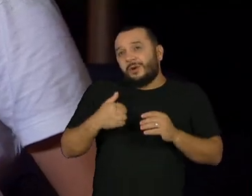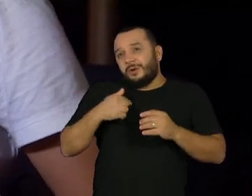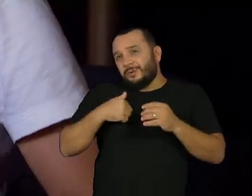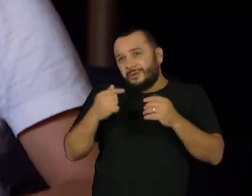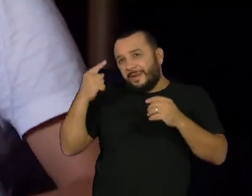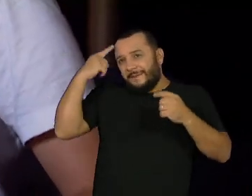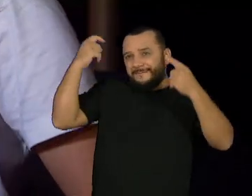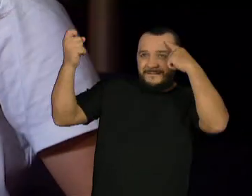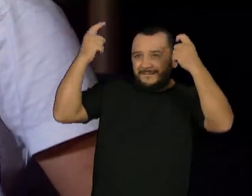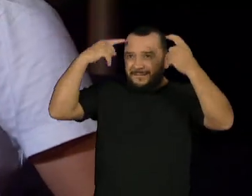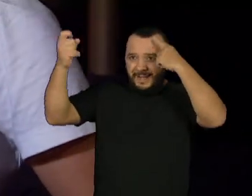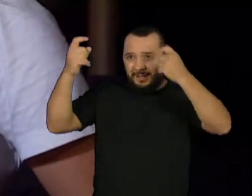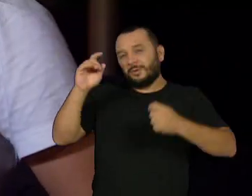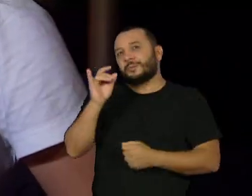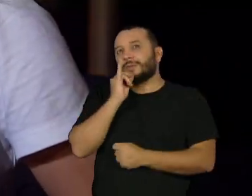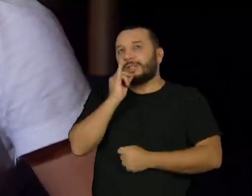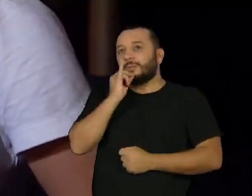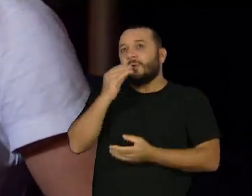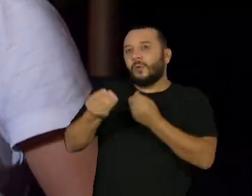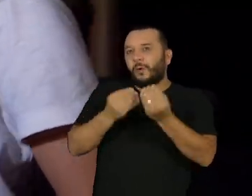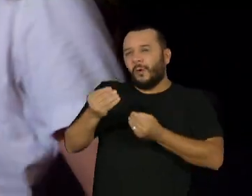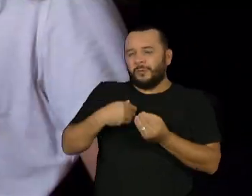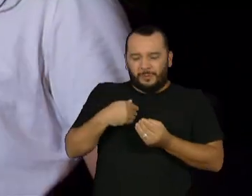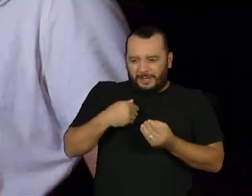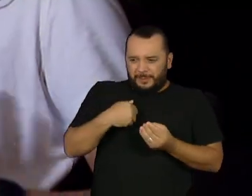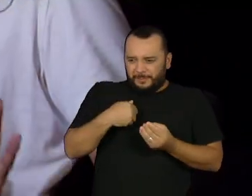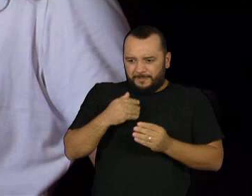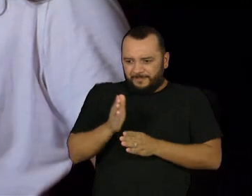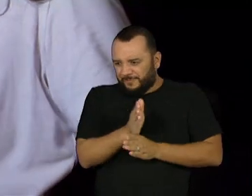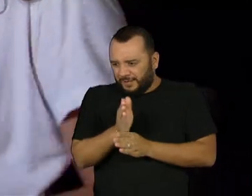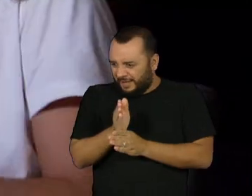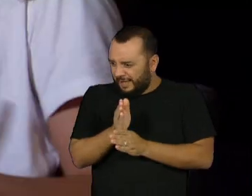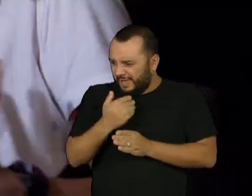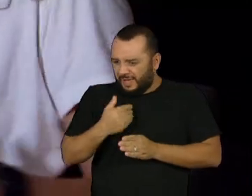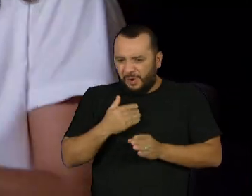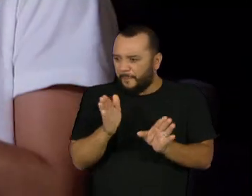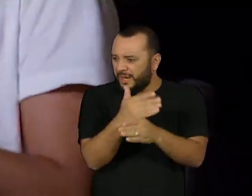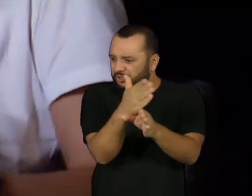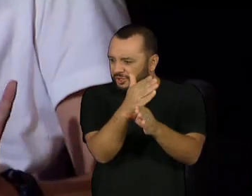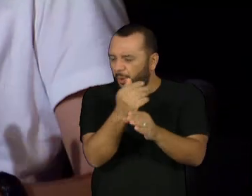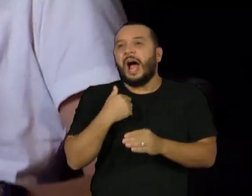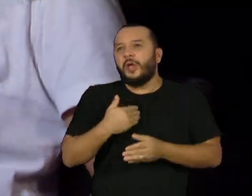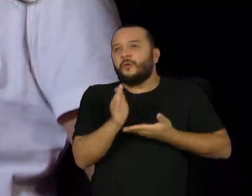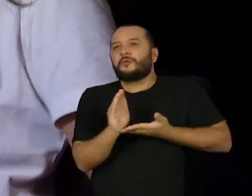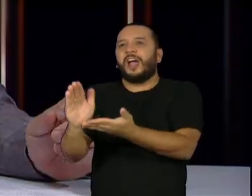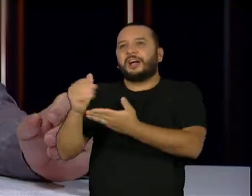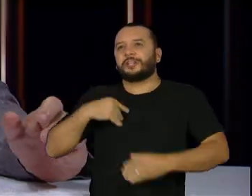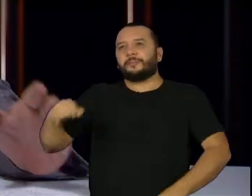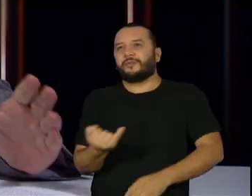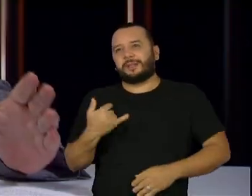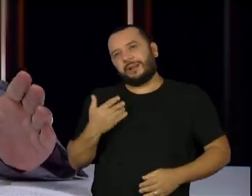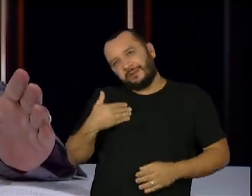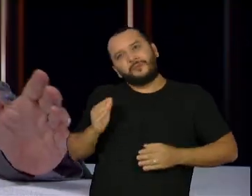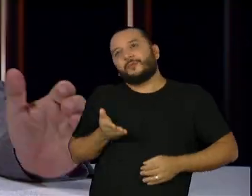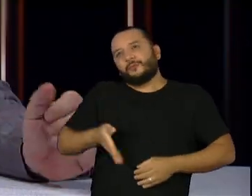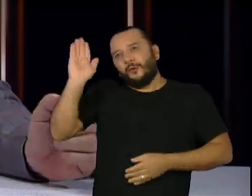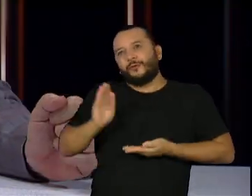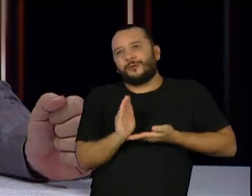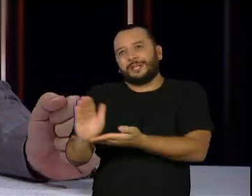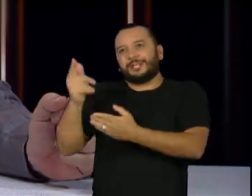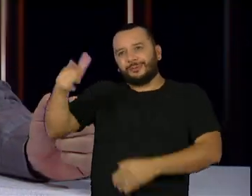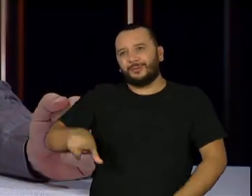viagem, que é a única coisa que eu aprendi a fazer. Esse é o meu recurso, eu vou usar ele com todas as minhas forças. O que você curou